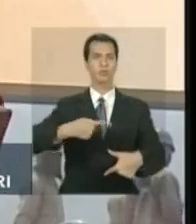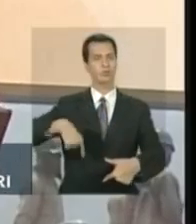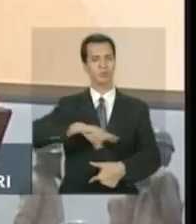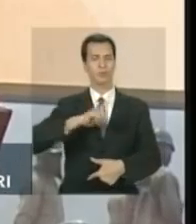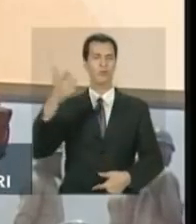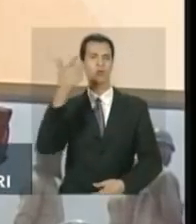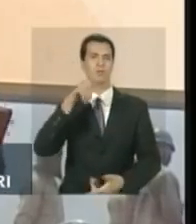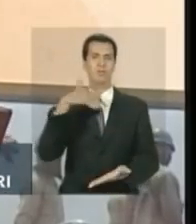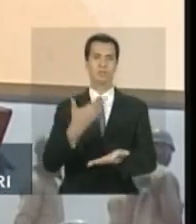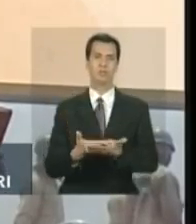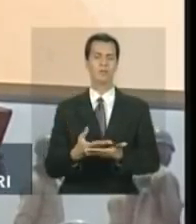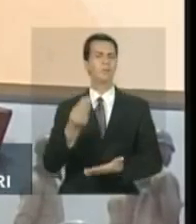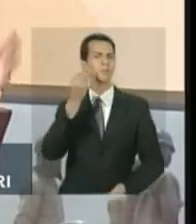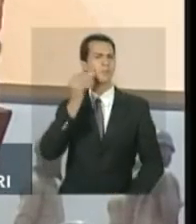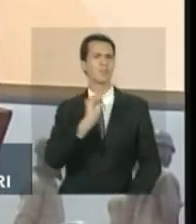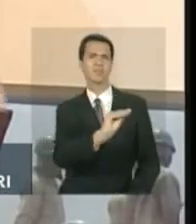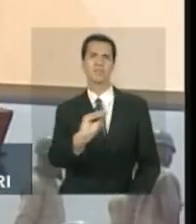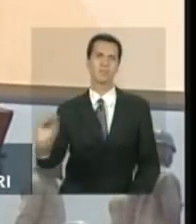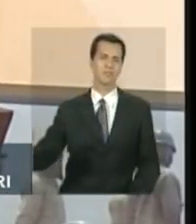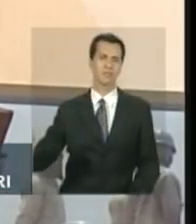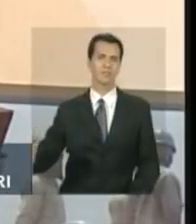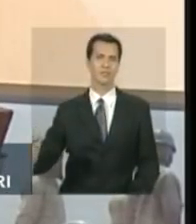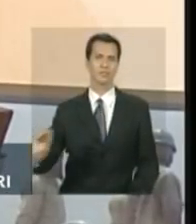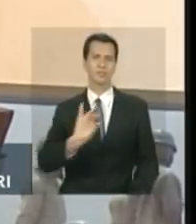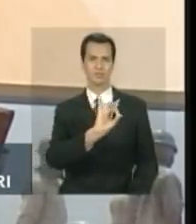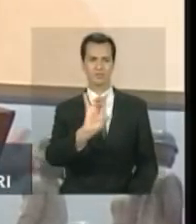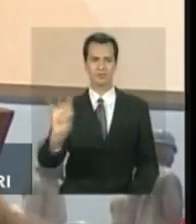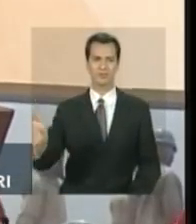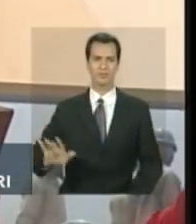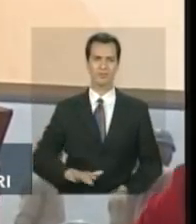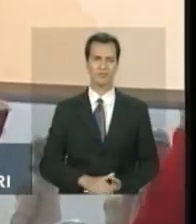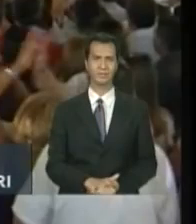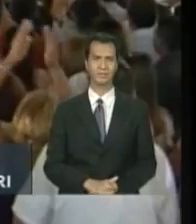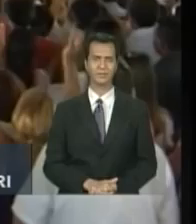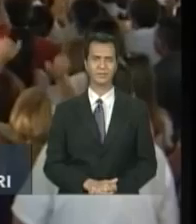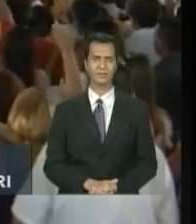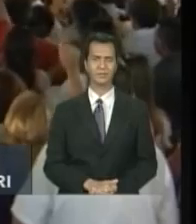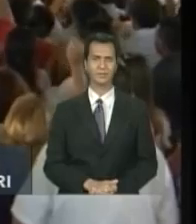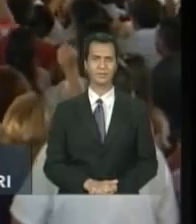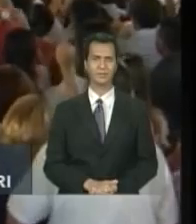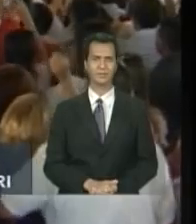aqui. Um beijo no coração de cada um.